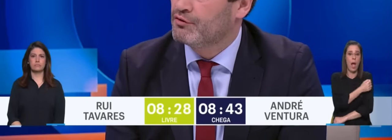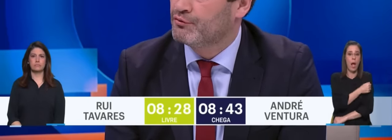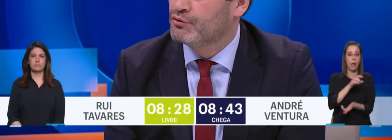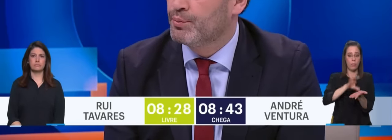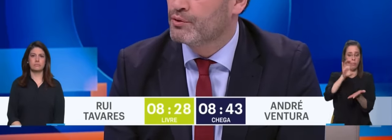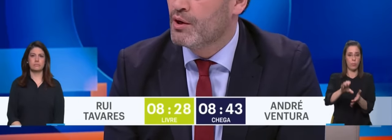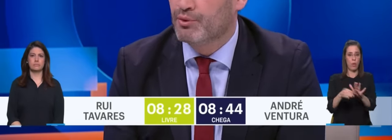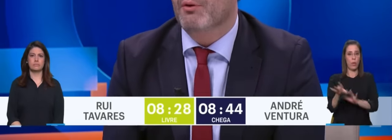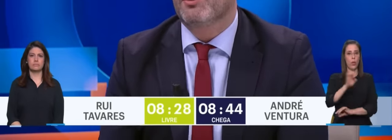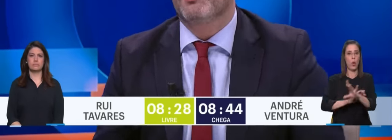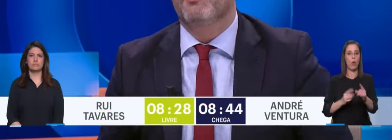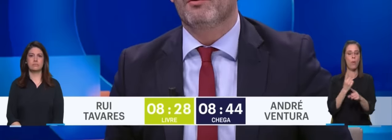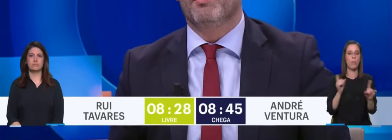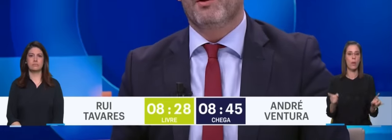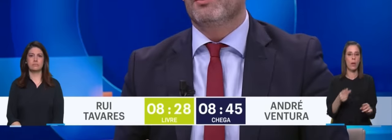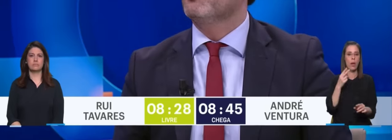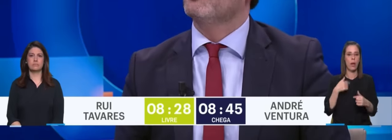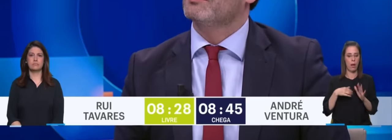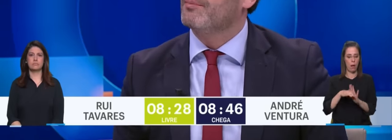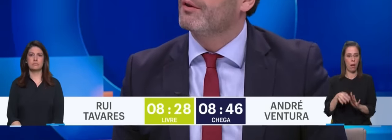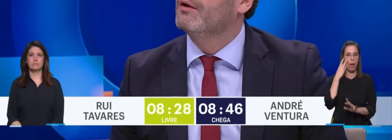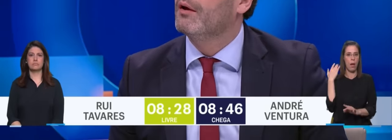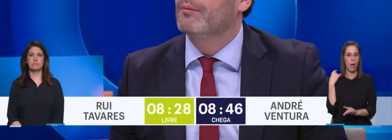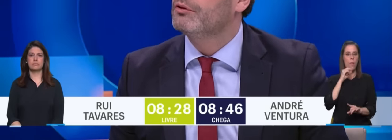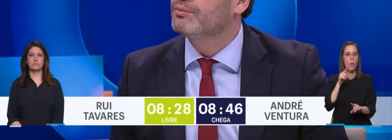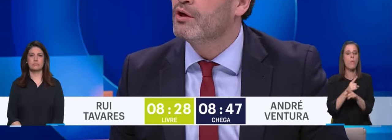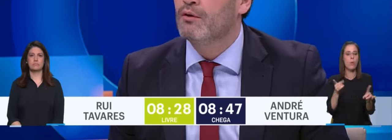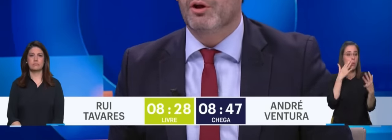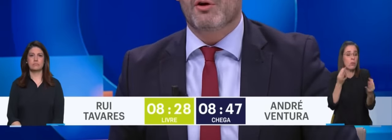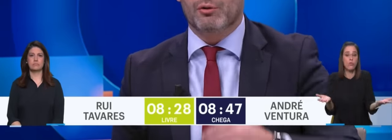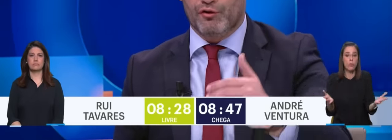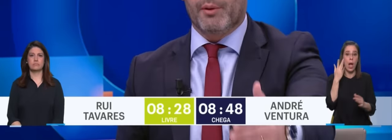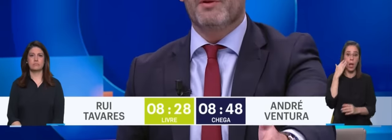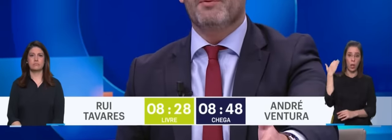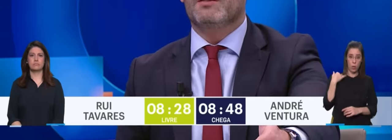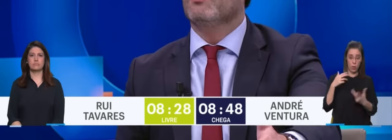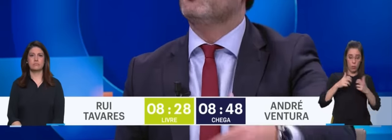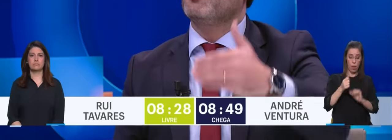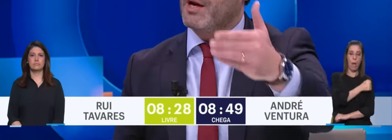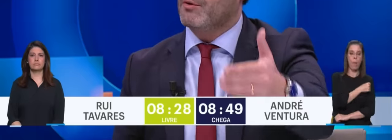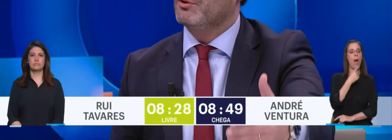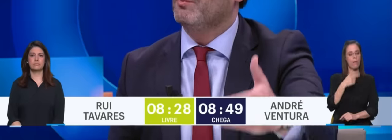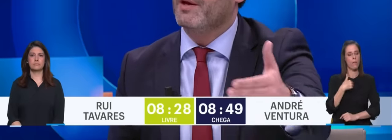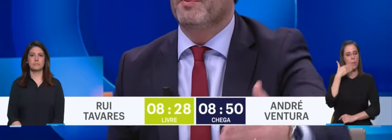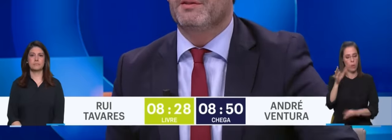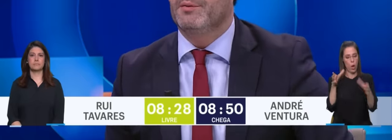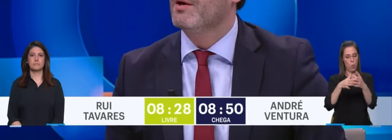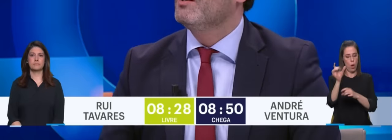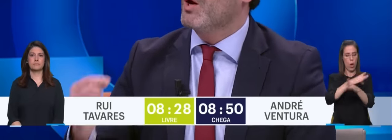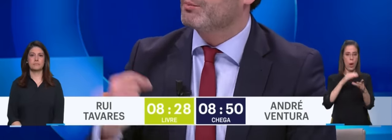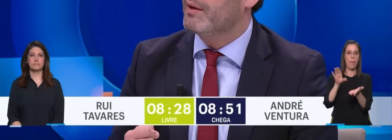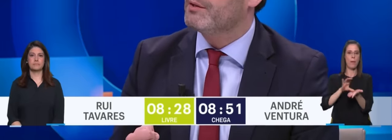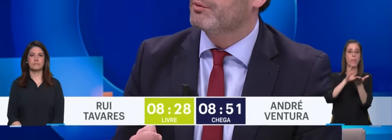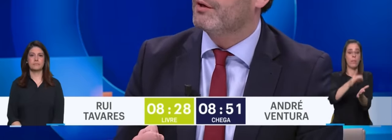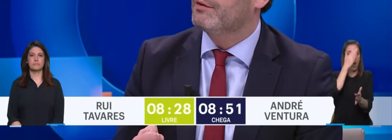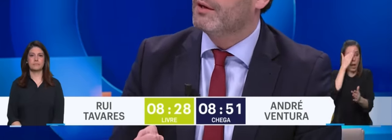financiada através de fundos europeus porque é que quando é o André Ventura não pode E o António Costa já pode é muito simples o António Costa quando Houve um problema de habitação disse vamos pedir à comissão europeia que participe